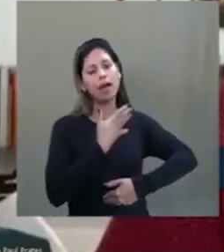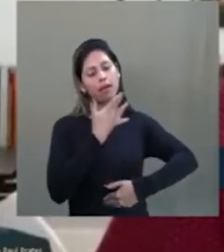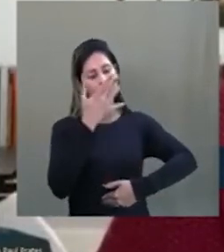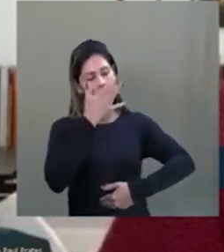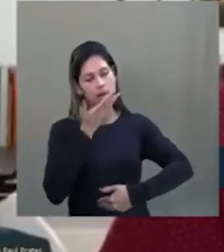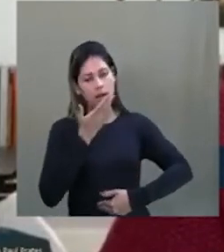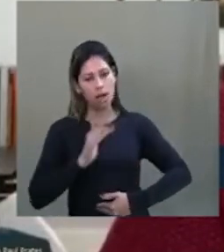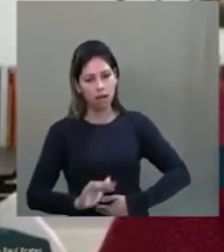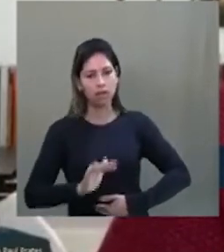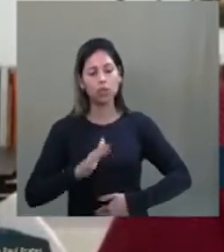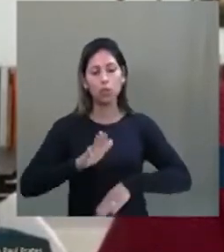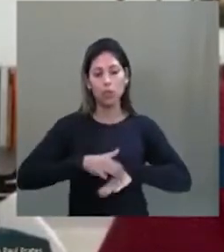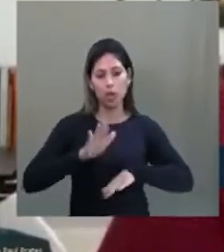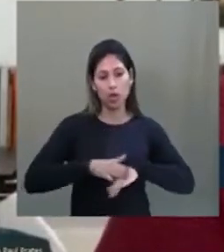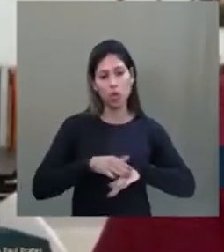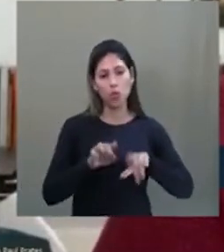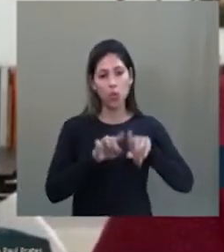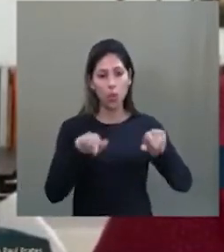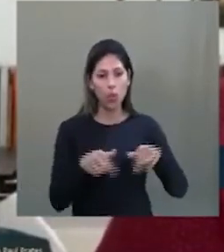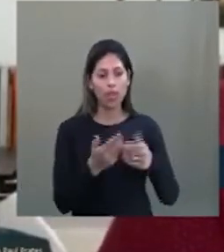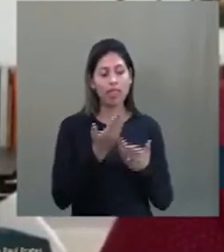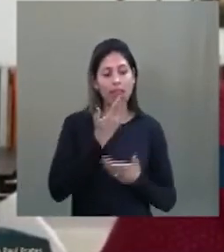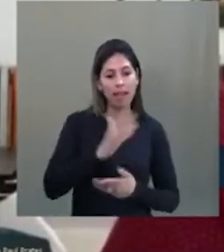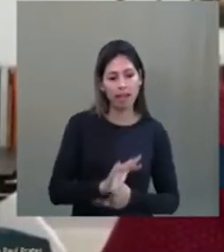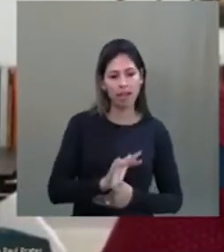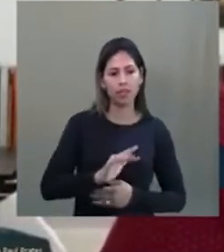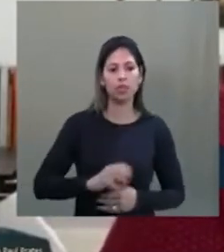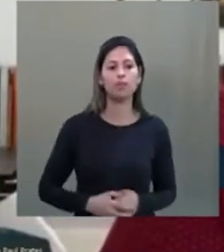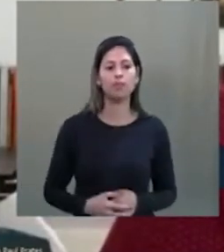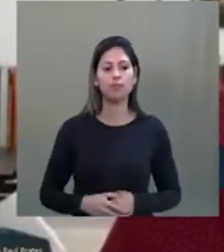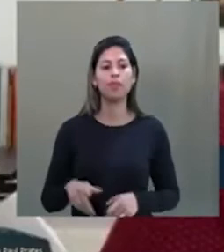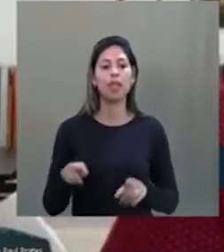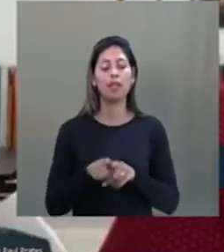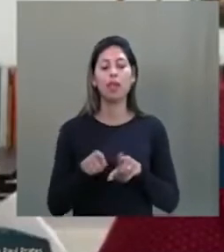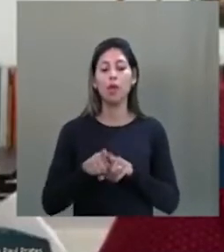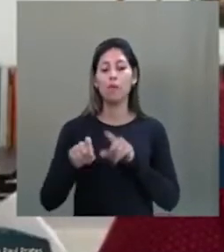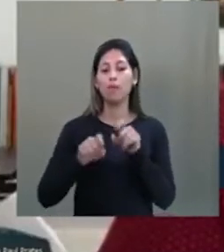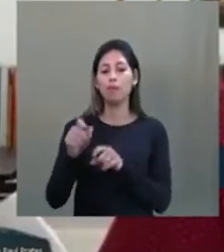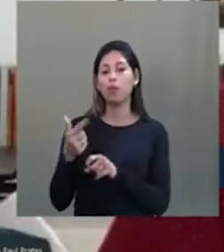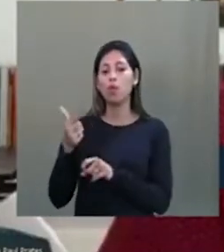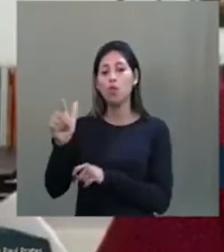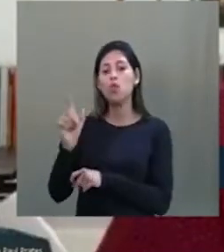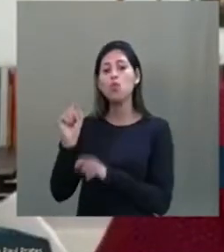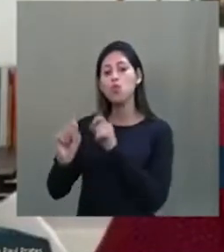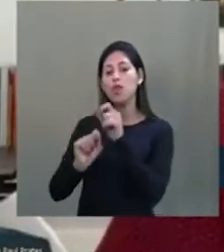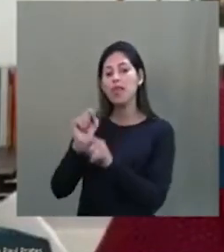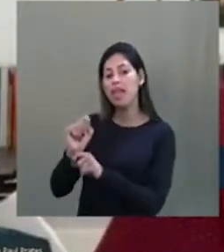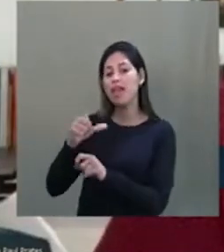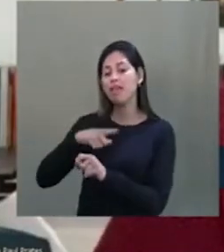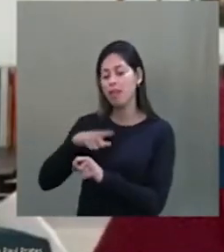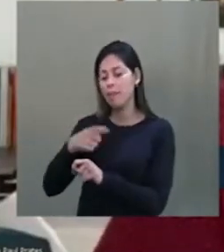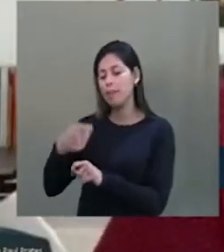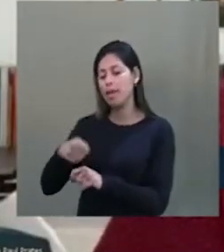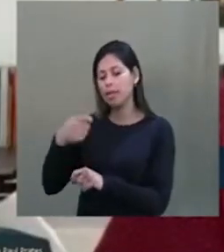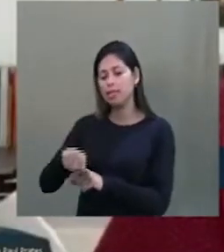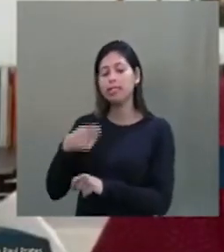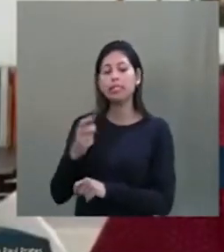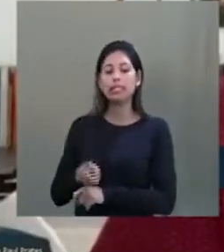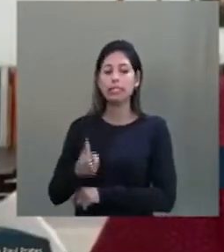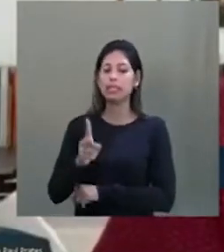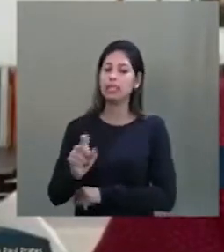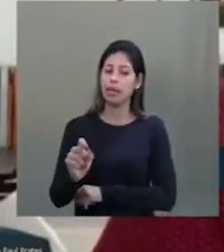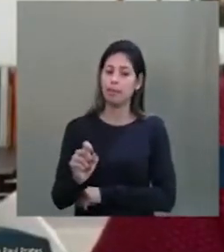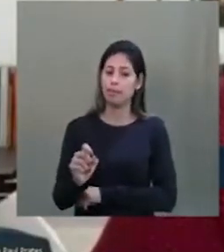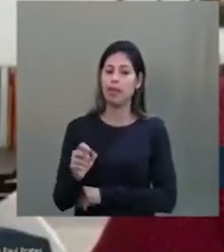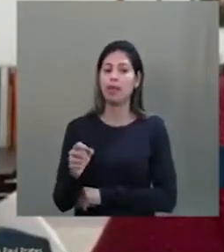gente solicita. A relatora pode ser feita, inclusive, diretamente como correção. Evidentemente, a gente aí, nesse